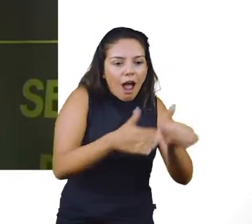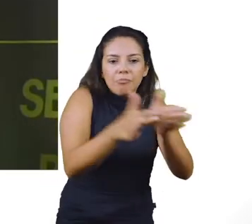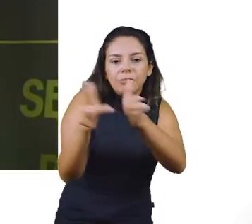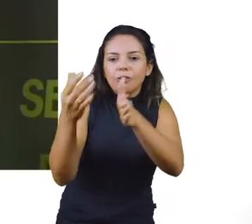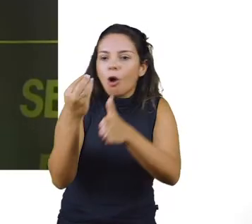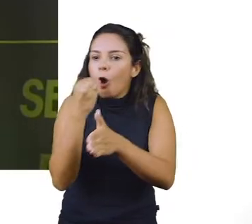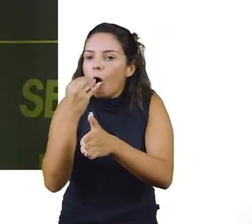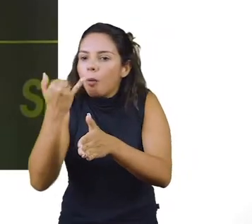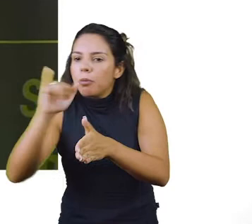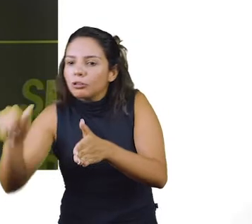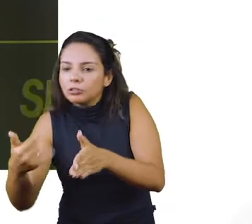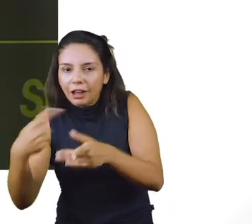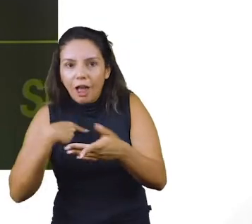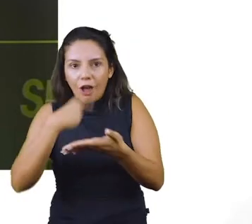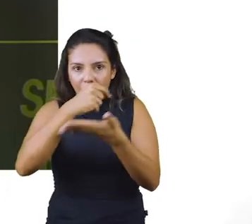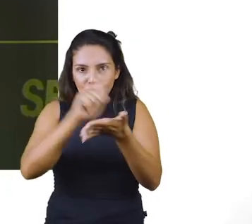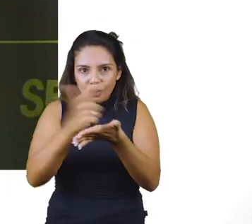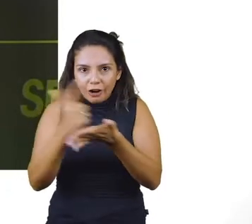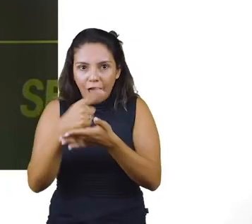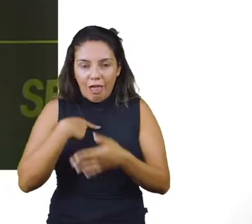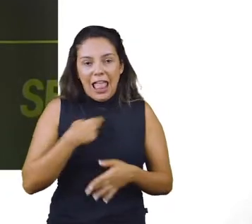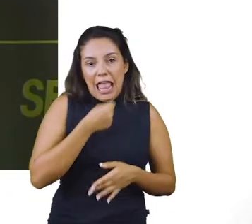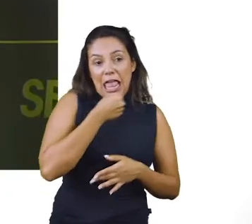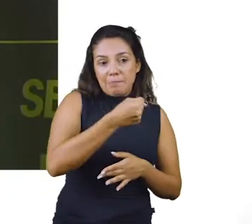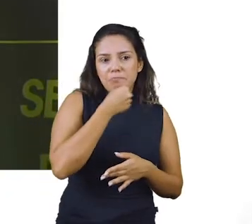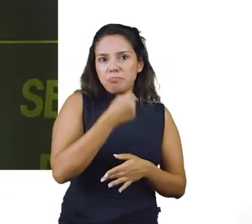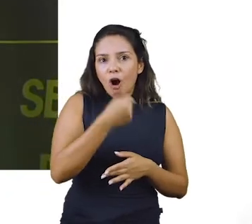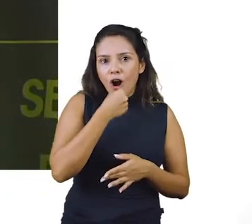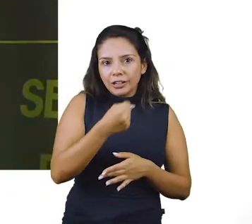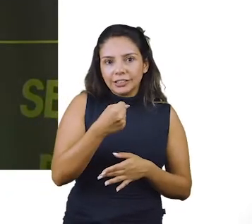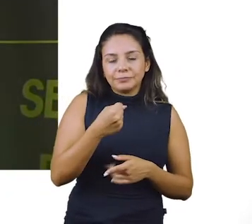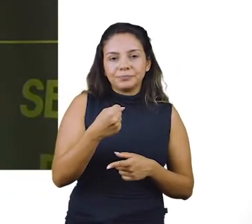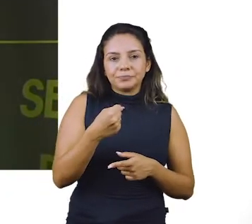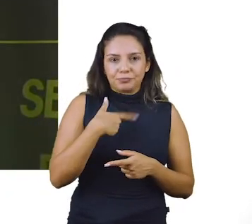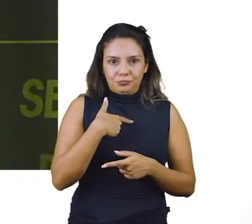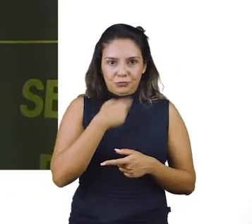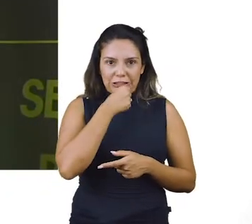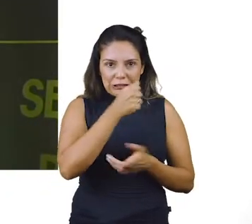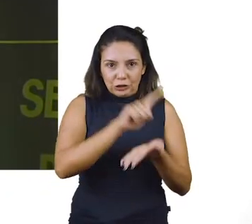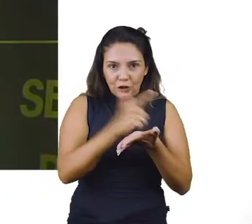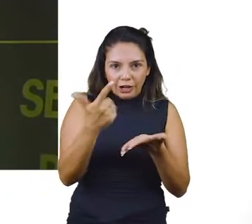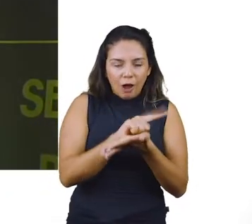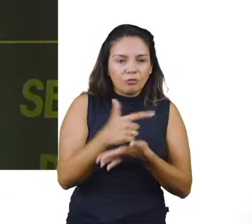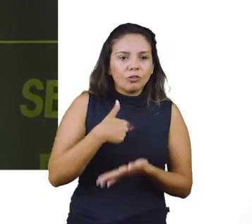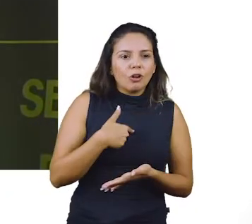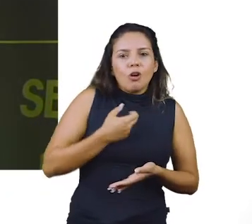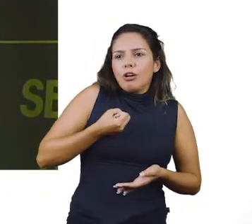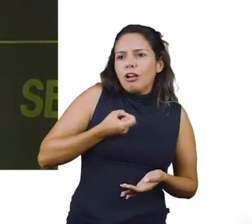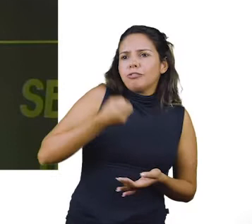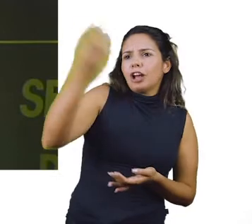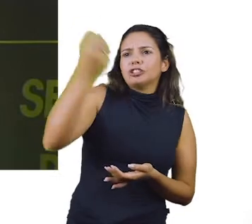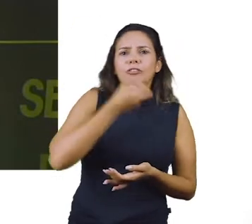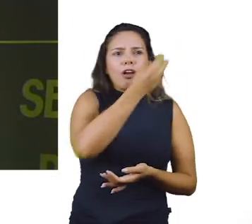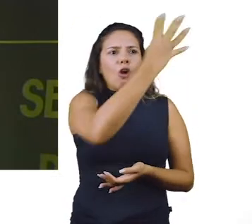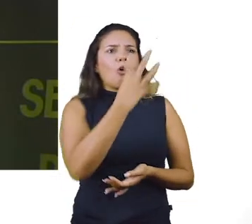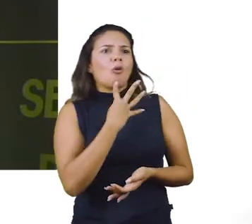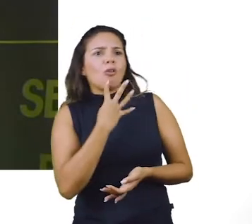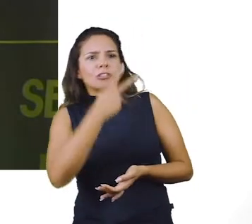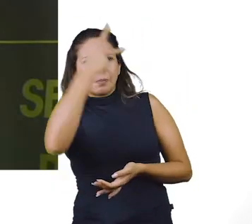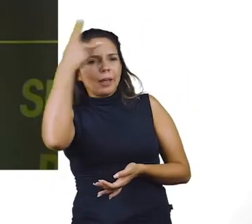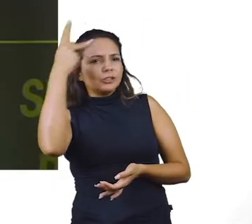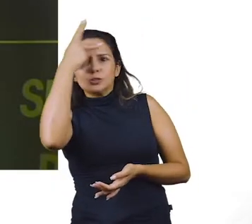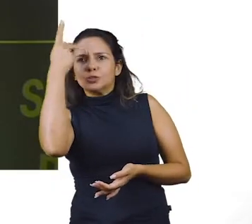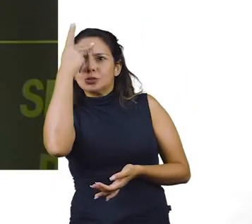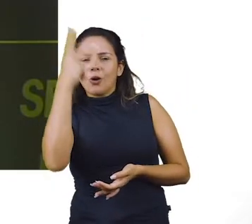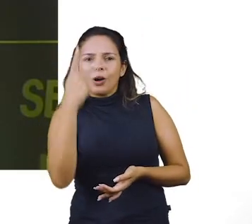né? A maioria do tempo no estado de Minas, de viajar, de conhecer as pessoas. Eu entrevistei muita